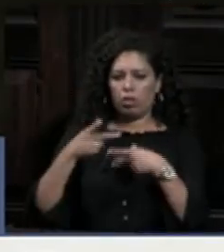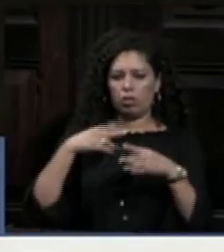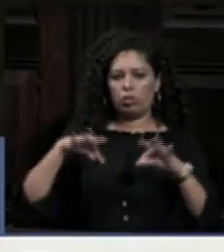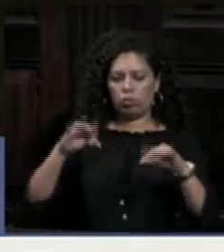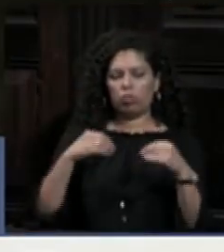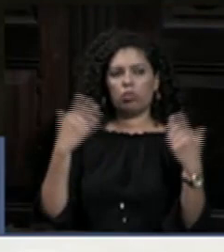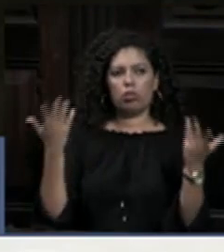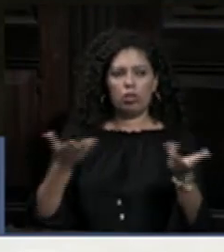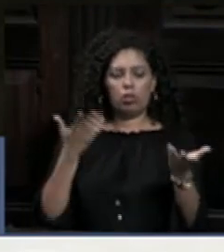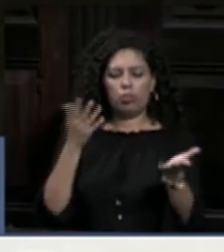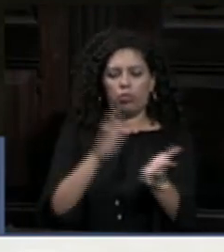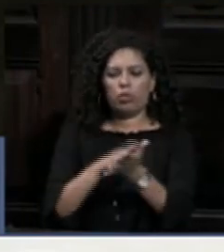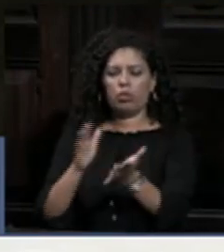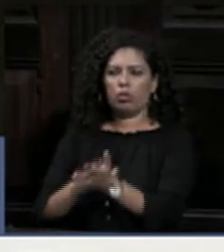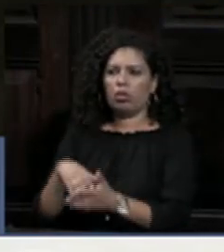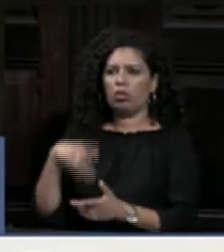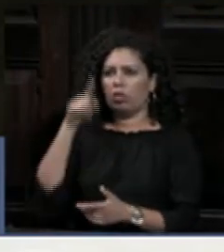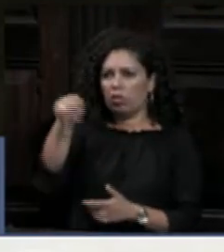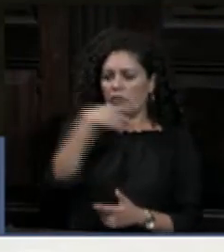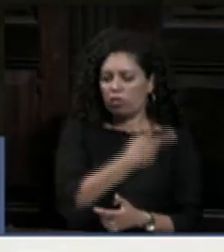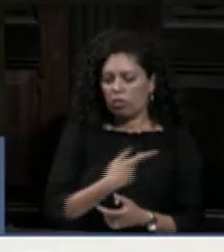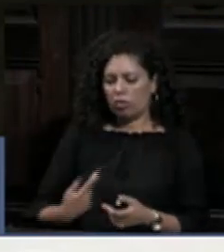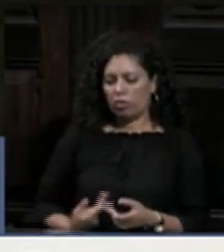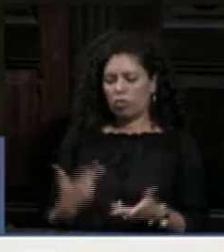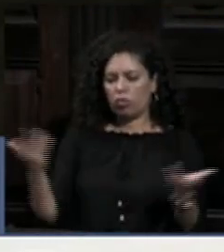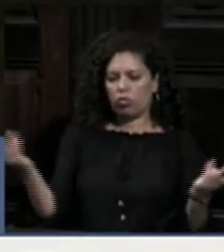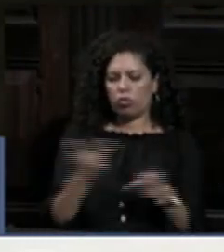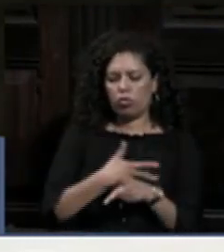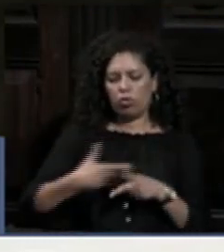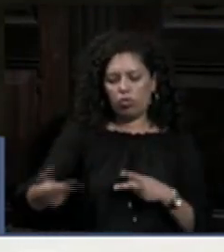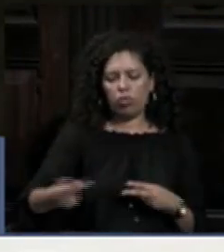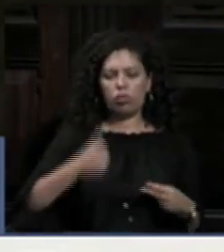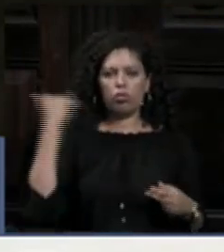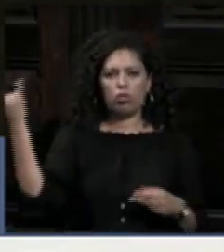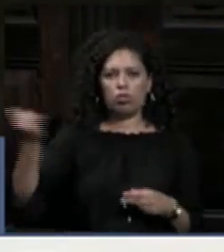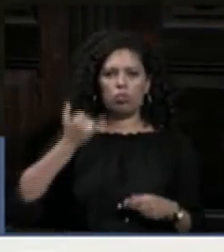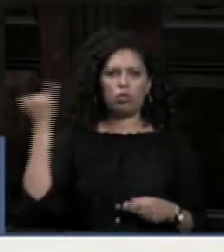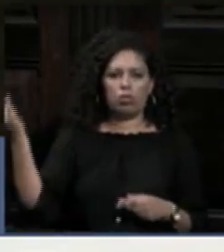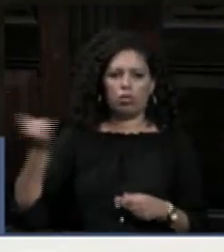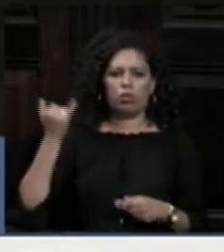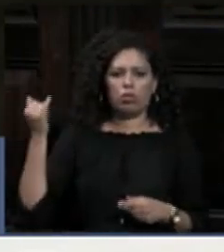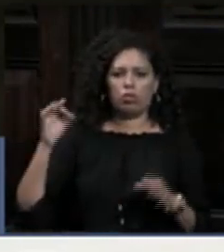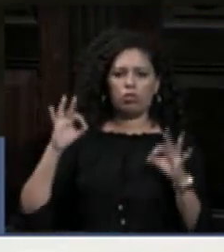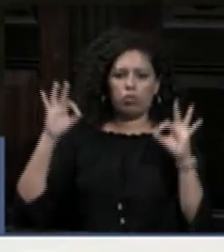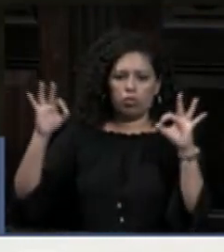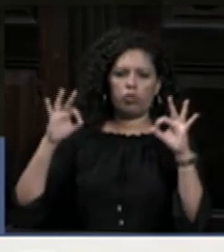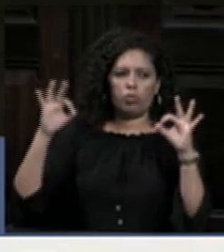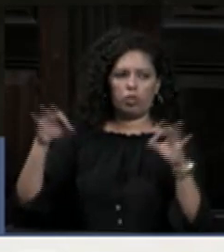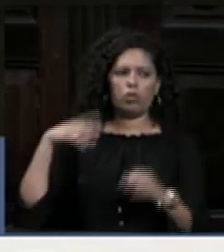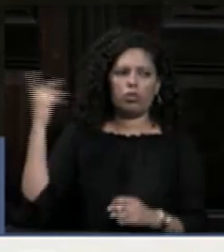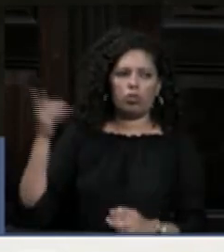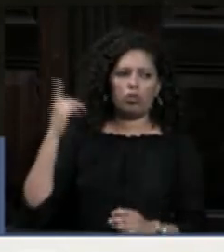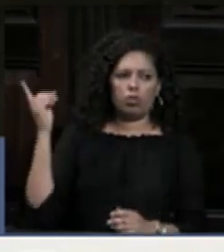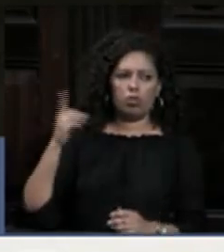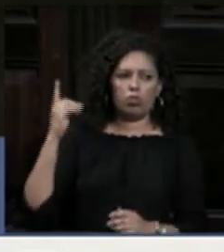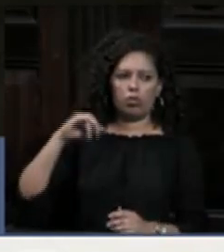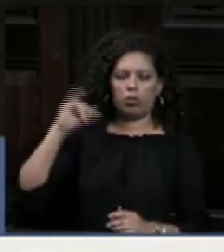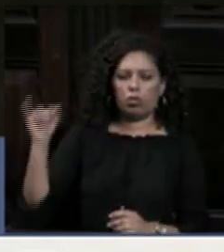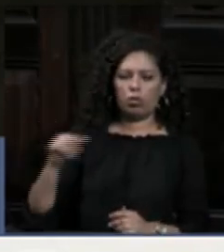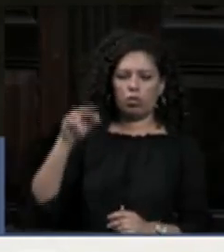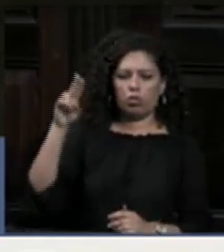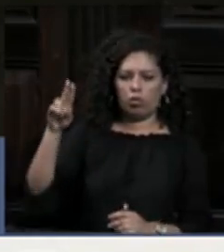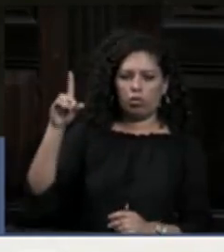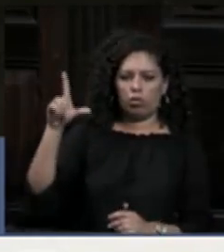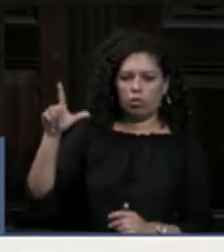vossa excelência todo o parlamento por essa vitória muito importante e especial deputado deley nery meu companheiro que sempre